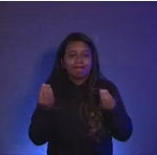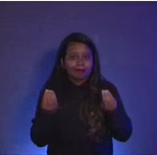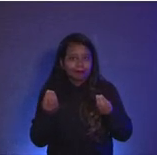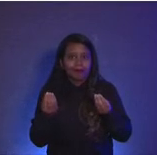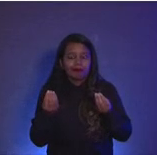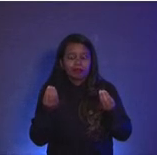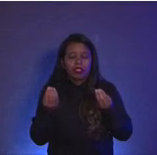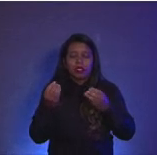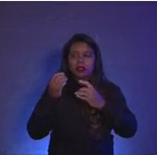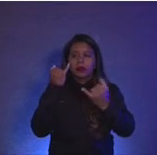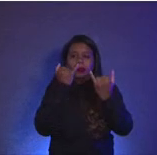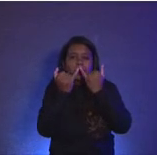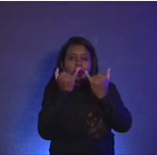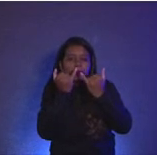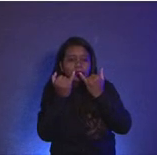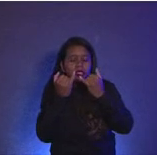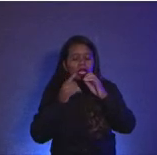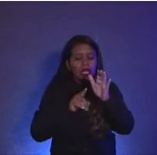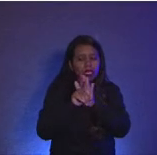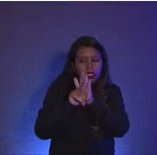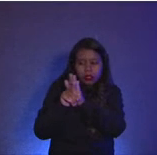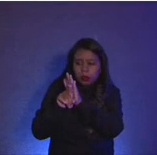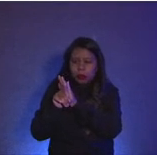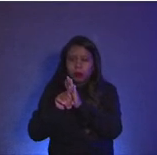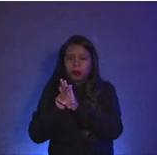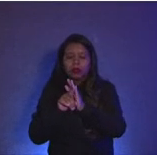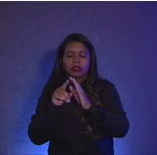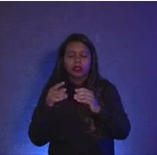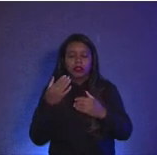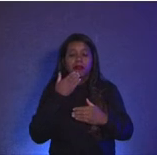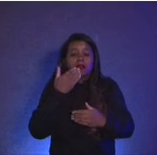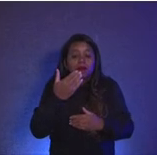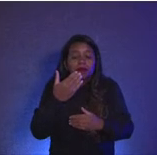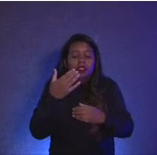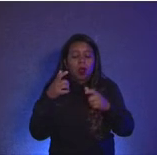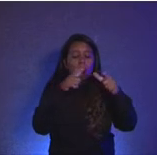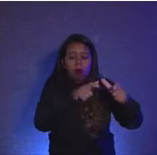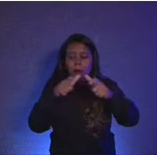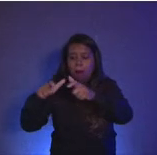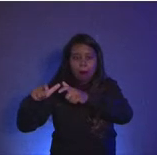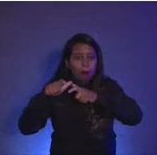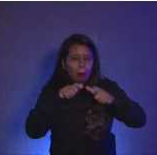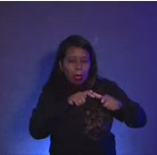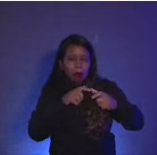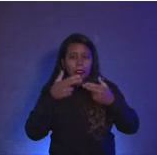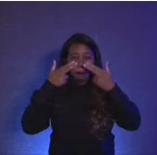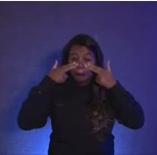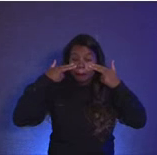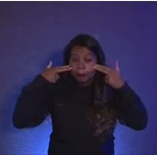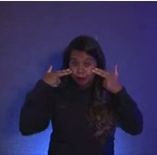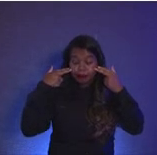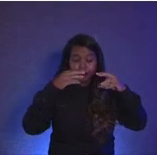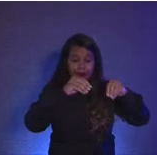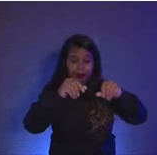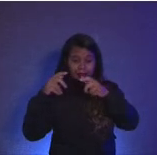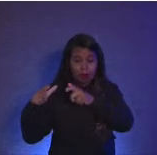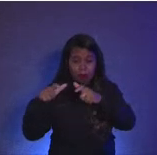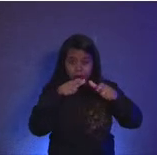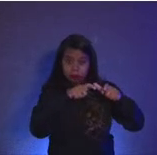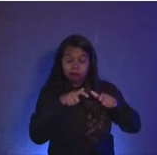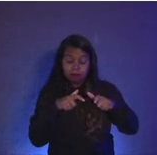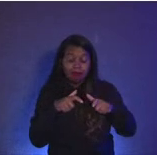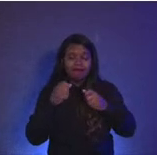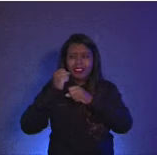todos os pedidos de requisição sobrepostos em terras indígenas, e realmente são muitos, e antigos, e estão todos